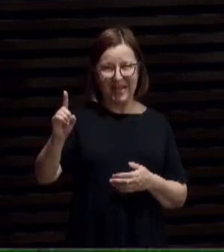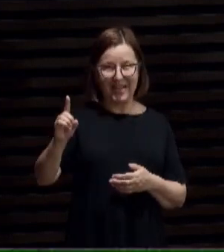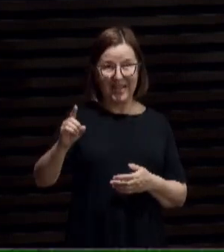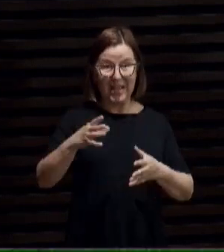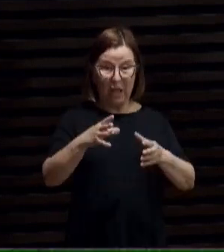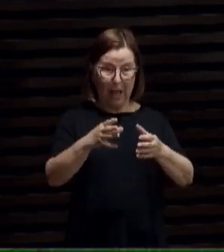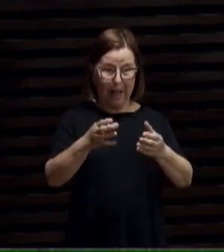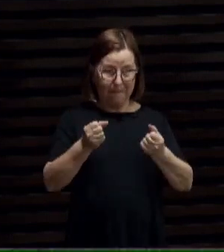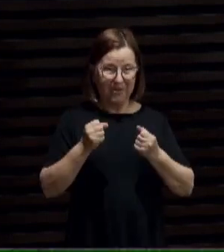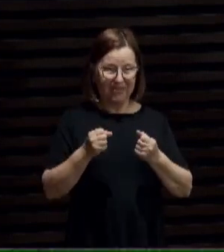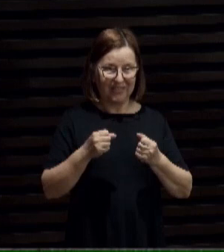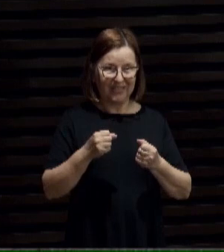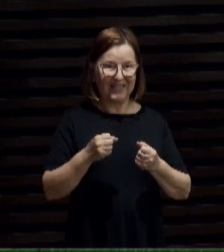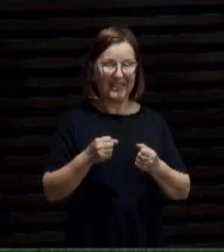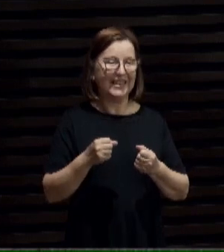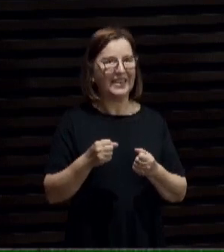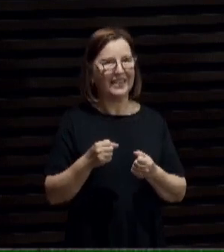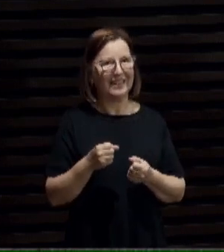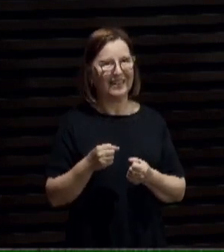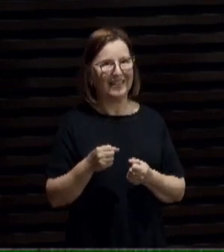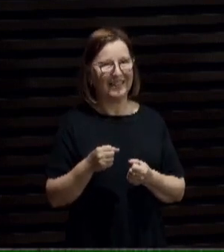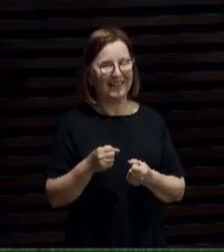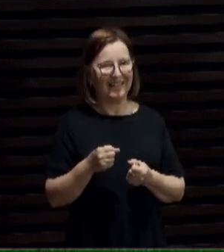eterno preparado pelo diabo e os seus anjos, é do lado esquerdo.